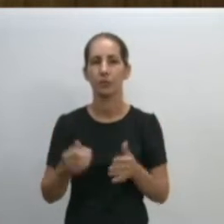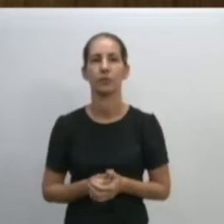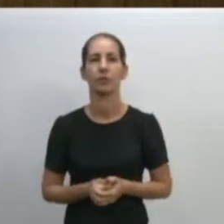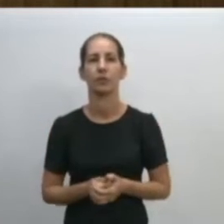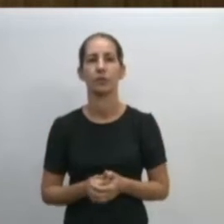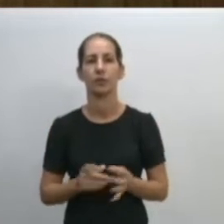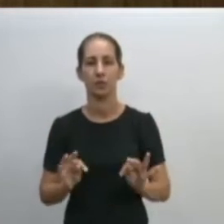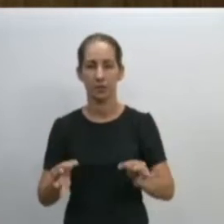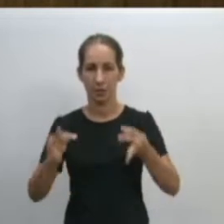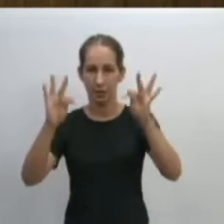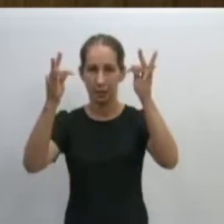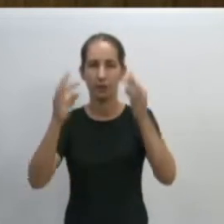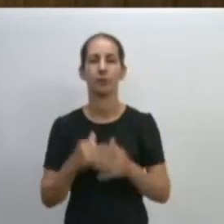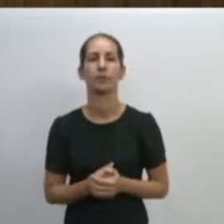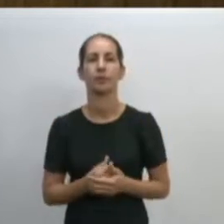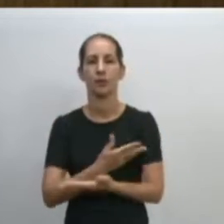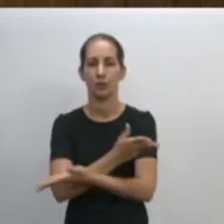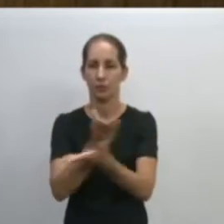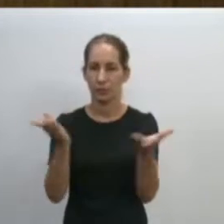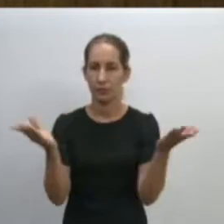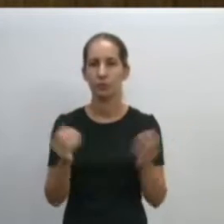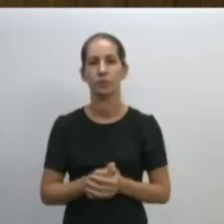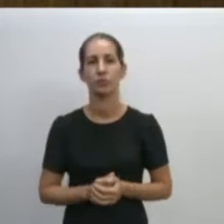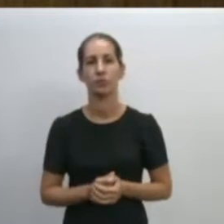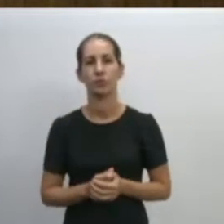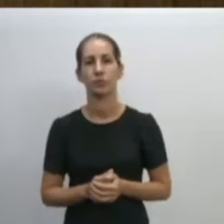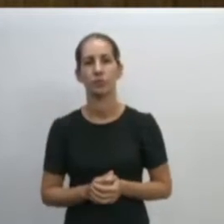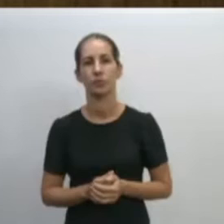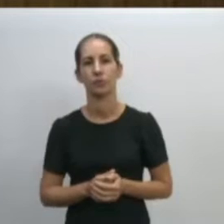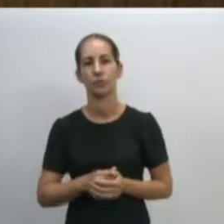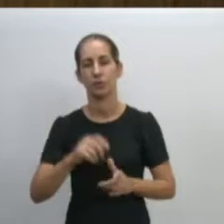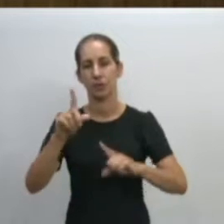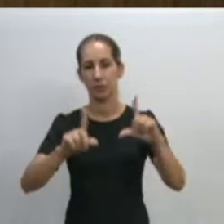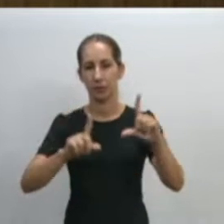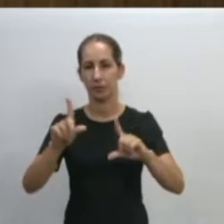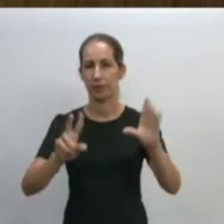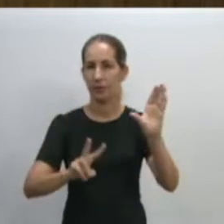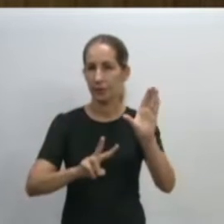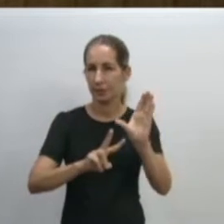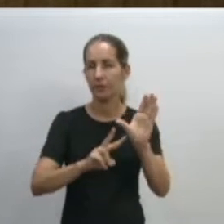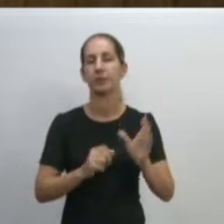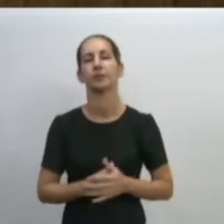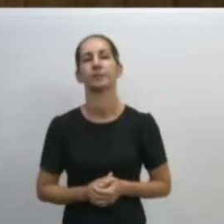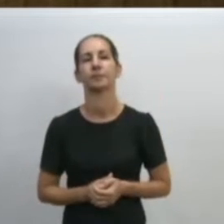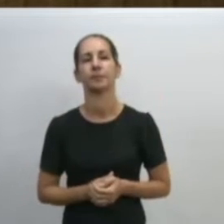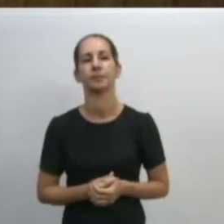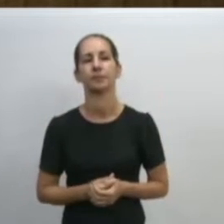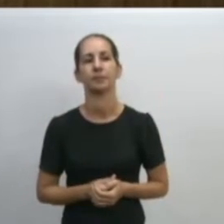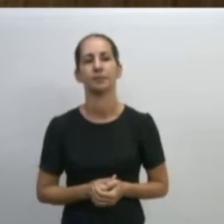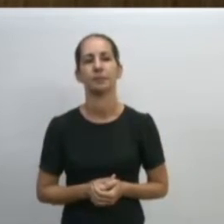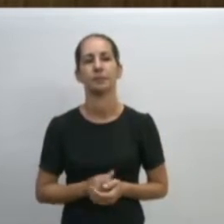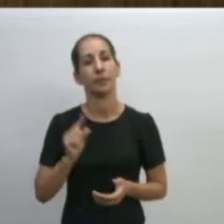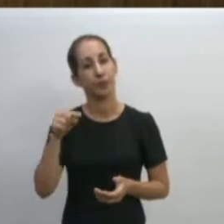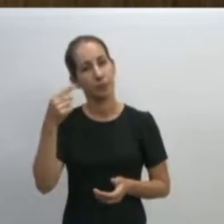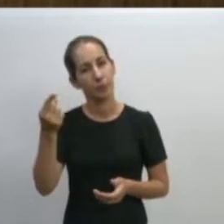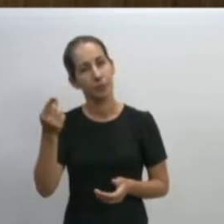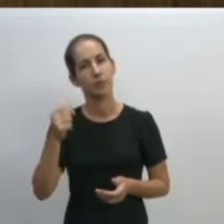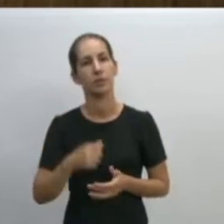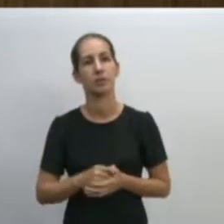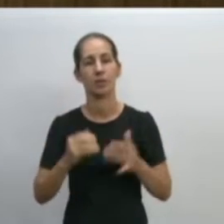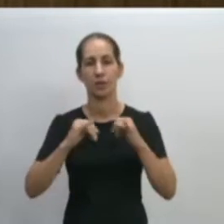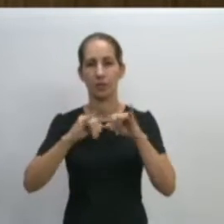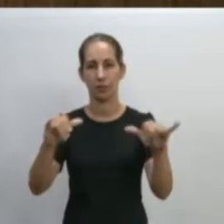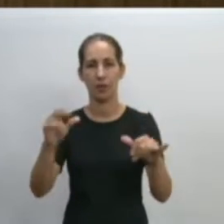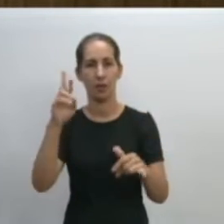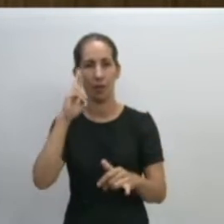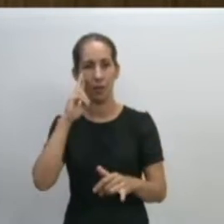aos técnicos, a todos que nos acompanham através do sinal da TV Câmara. Depois da fala do